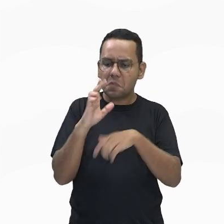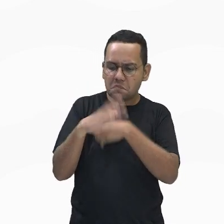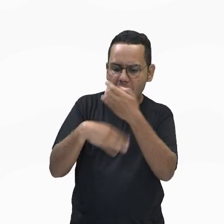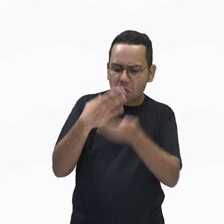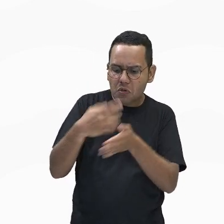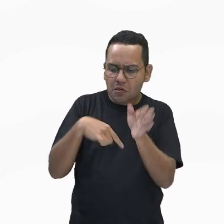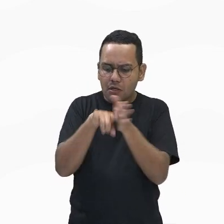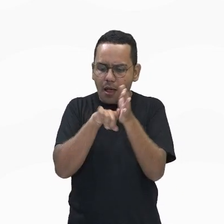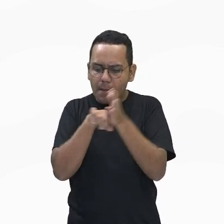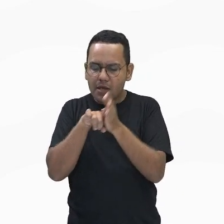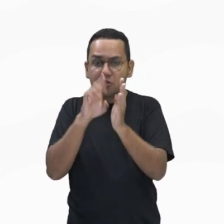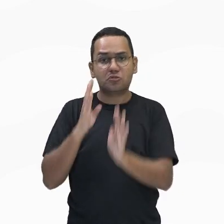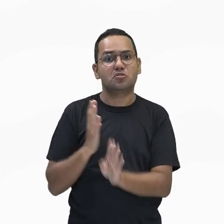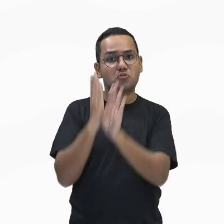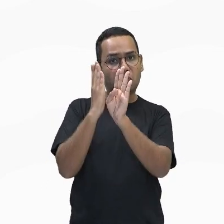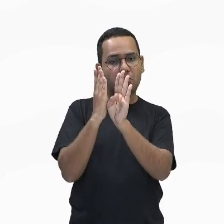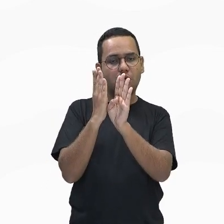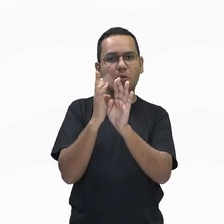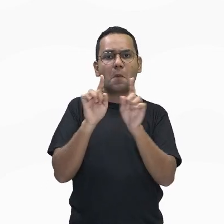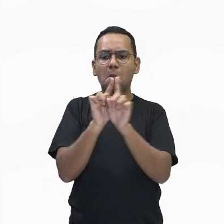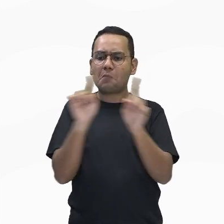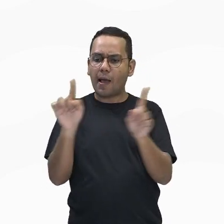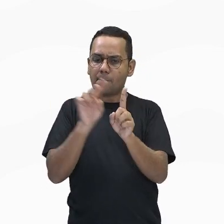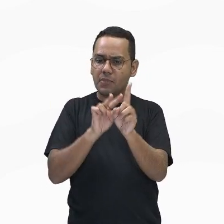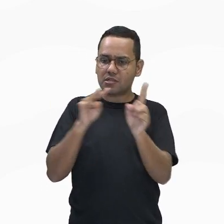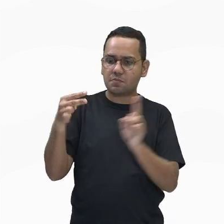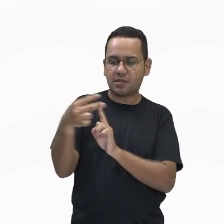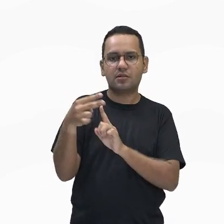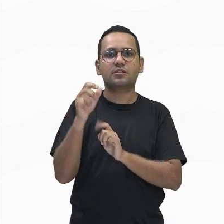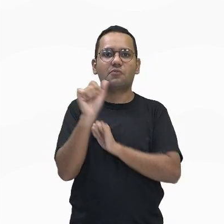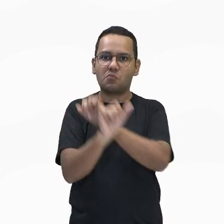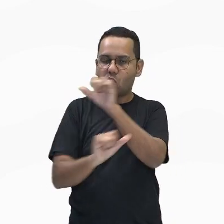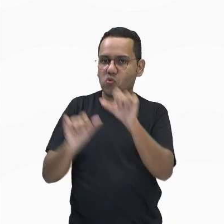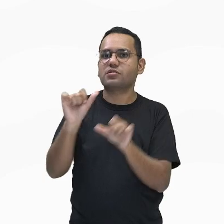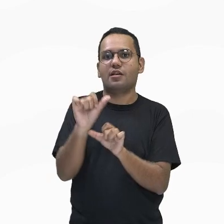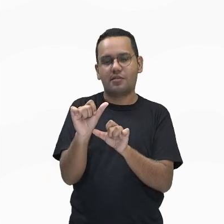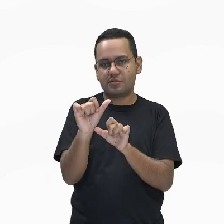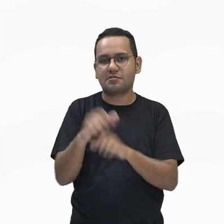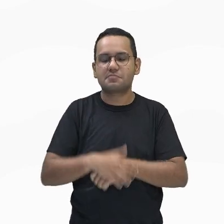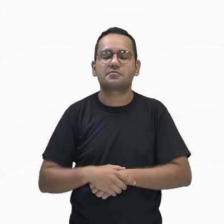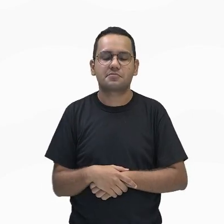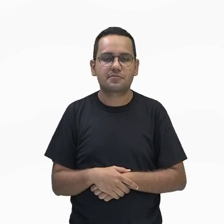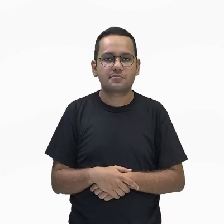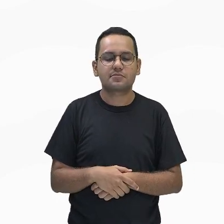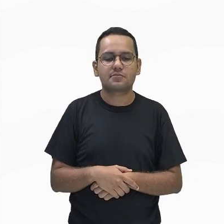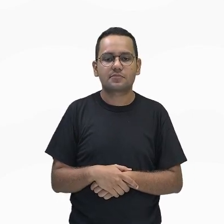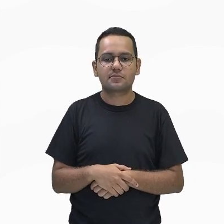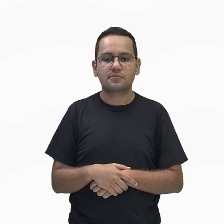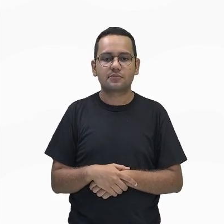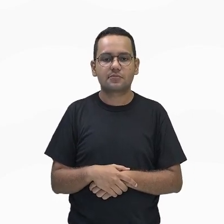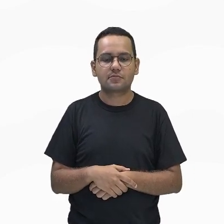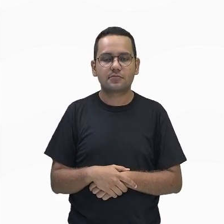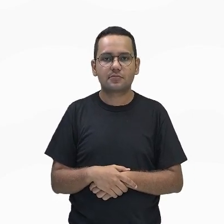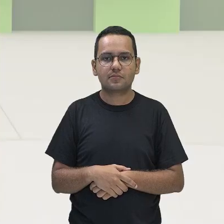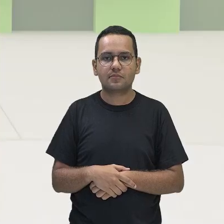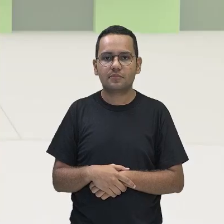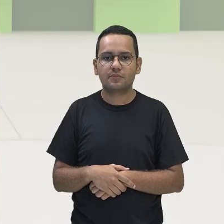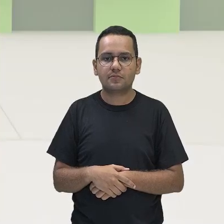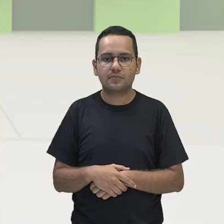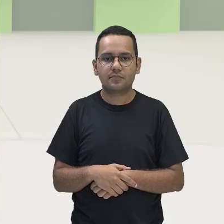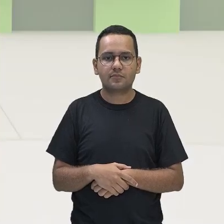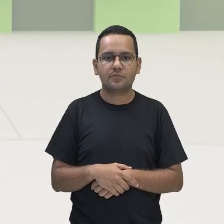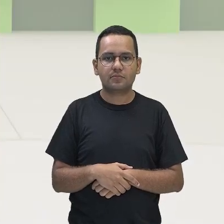mudaram profundamente a nossa compreensão de mundo. Então, quando nós temos